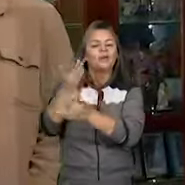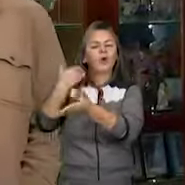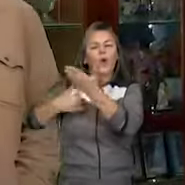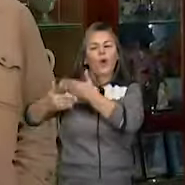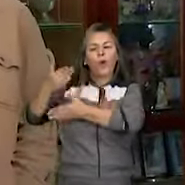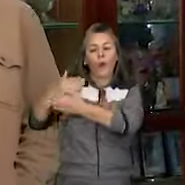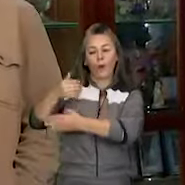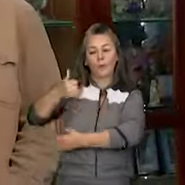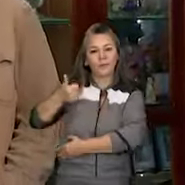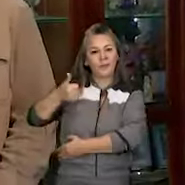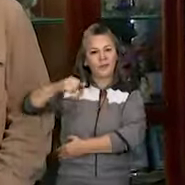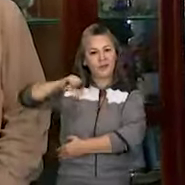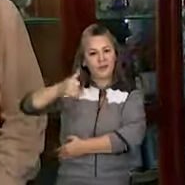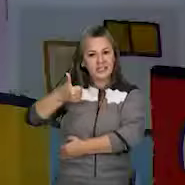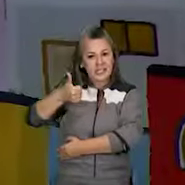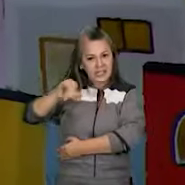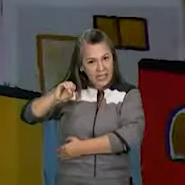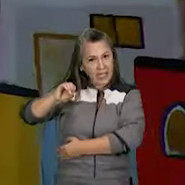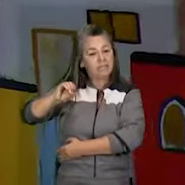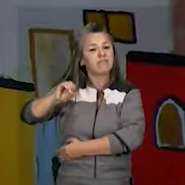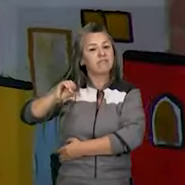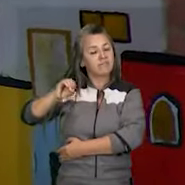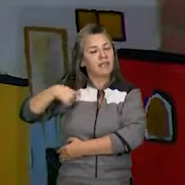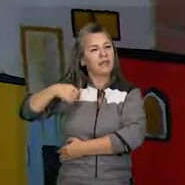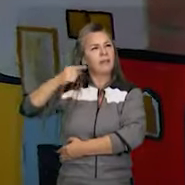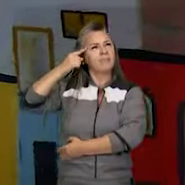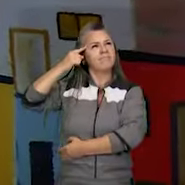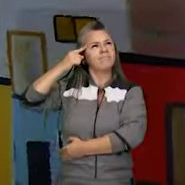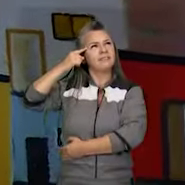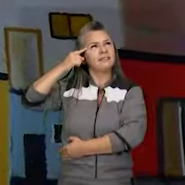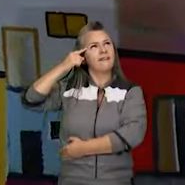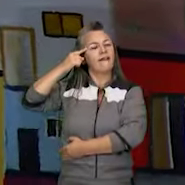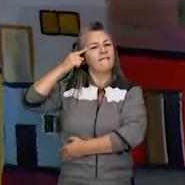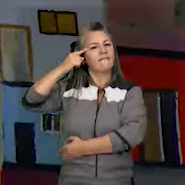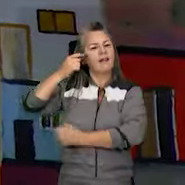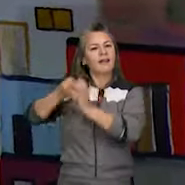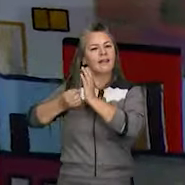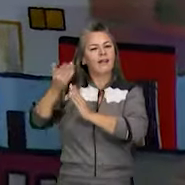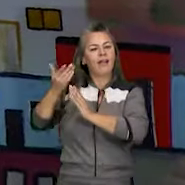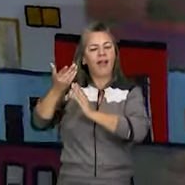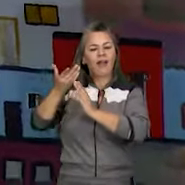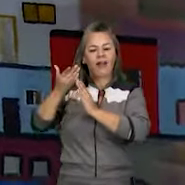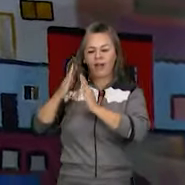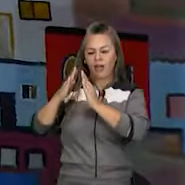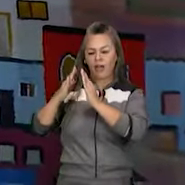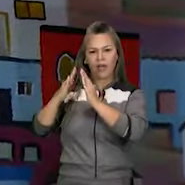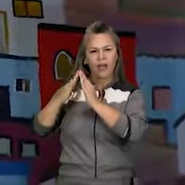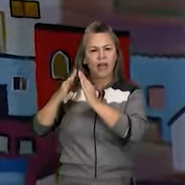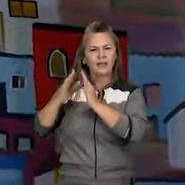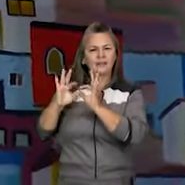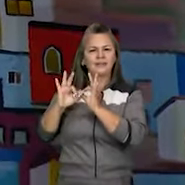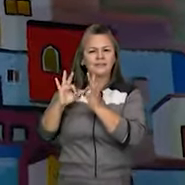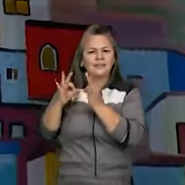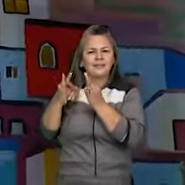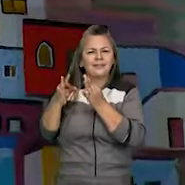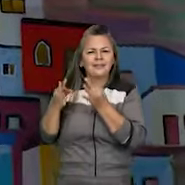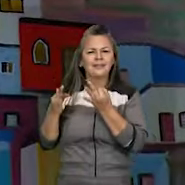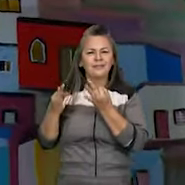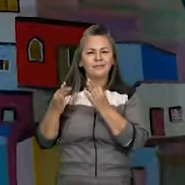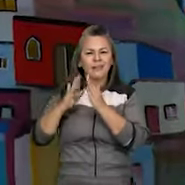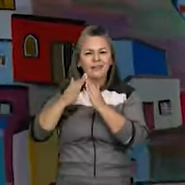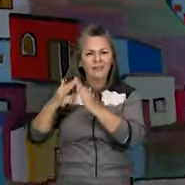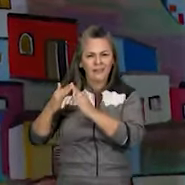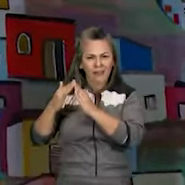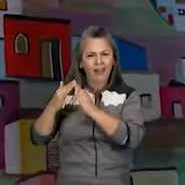decidiram transformar um pequeno barracão de favela no que elas chamavam de igreja de verdade. A história é